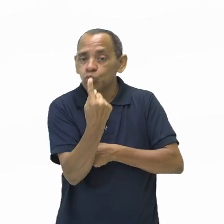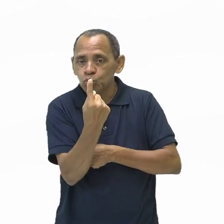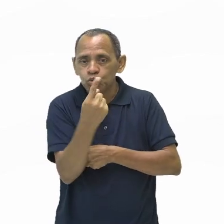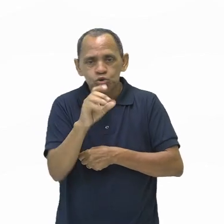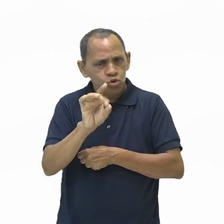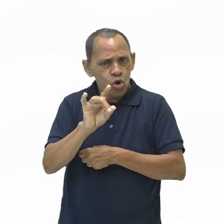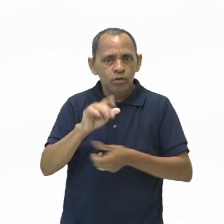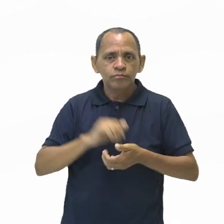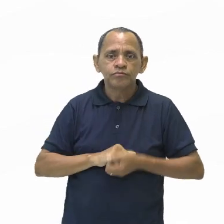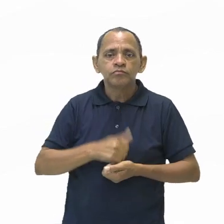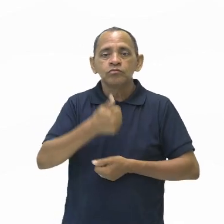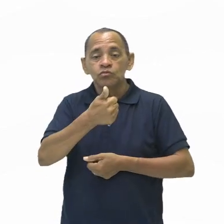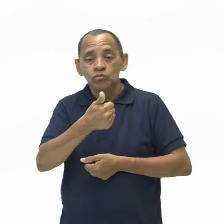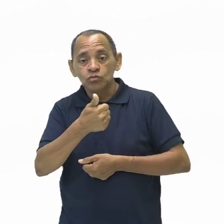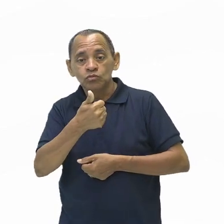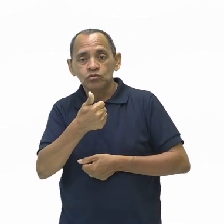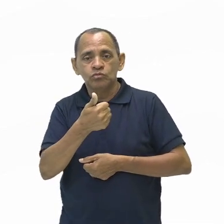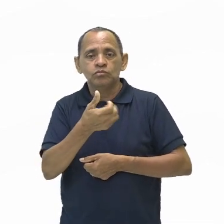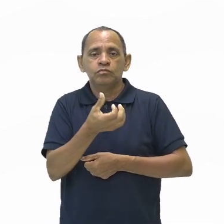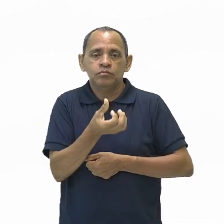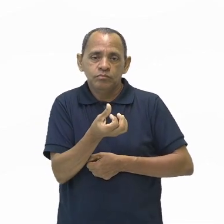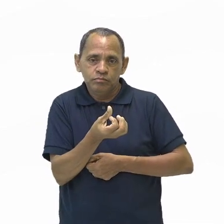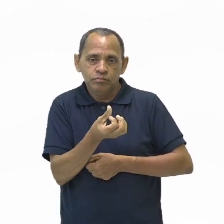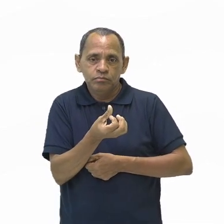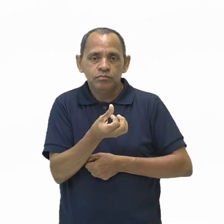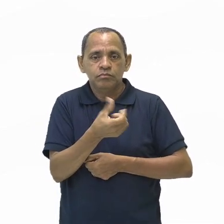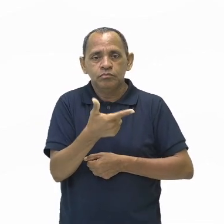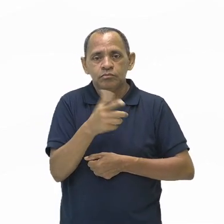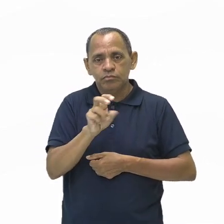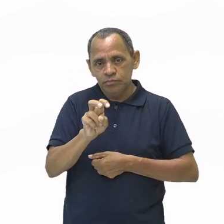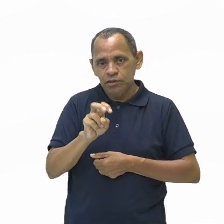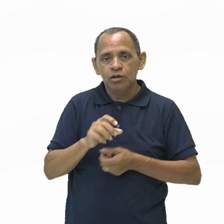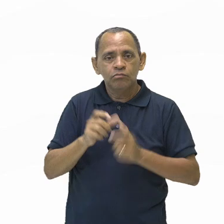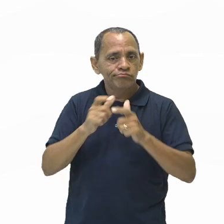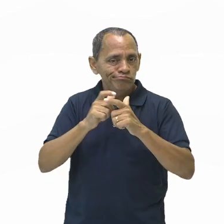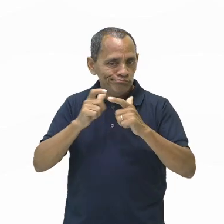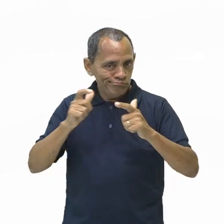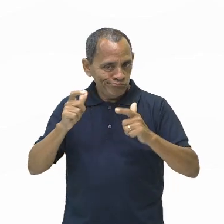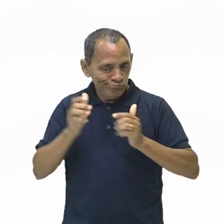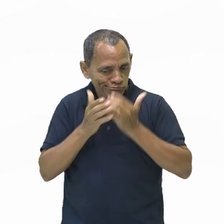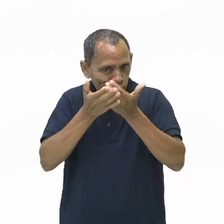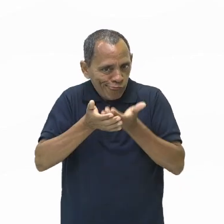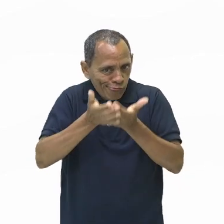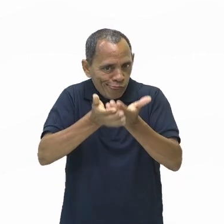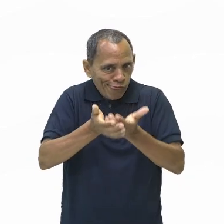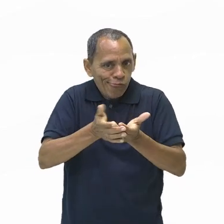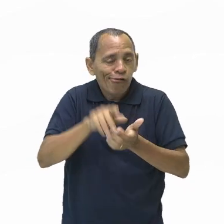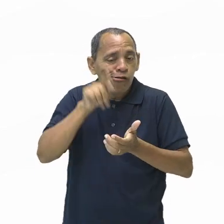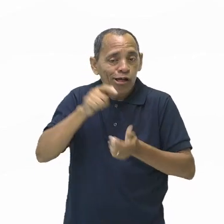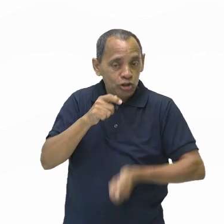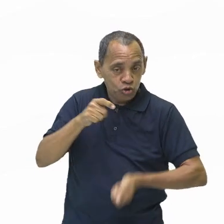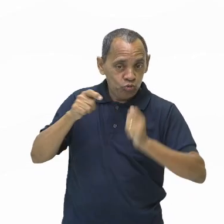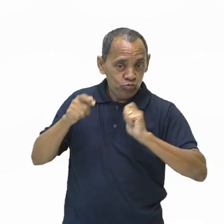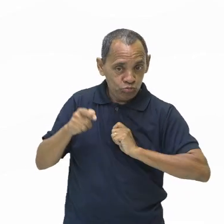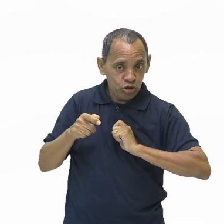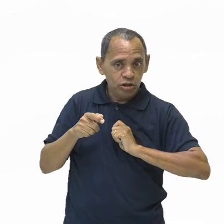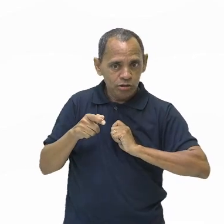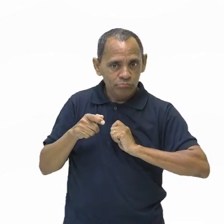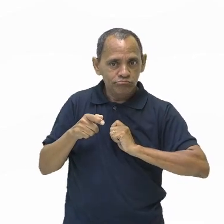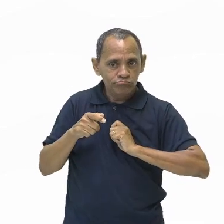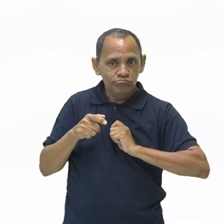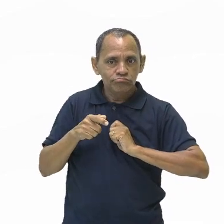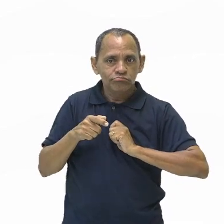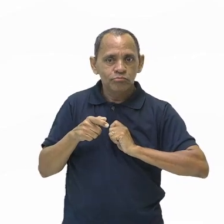em 1625 uma grande frota luso-espanhola, ou seja, uma